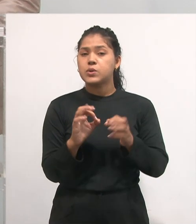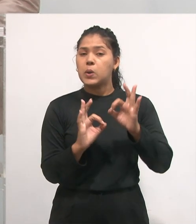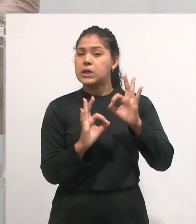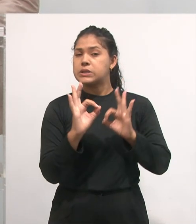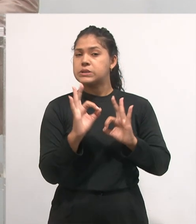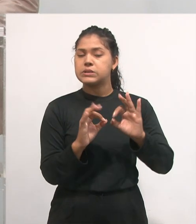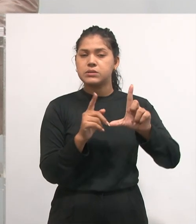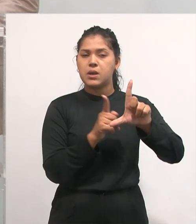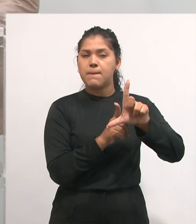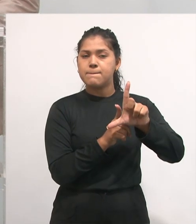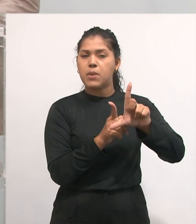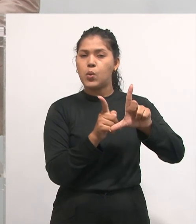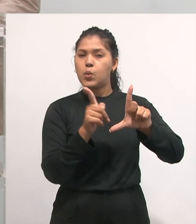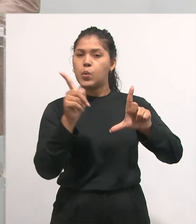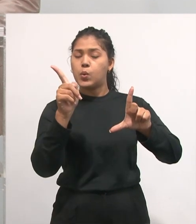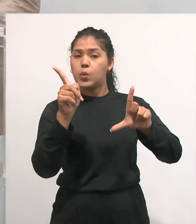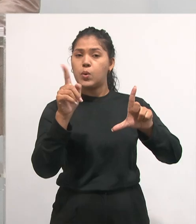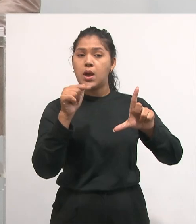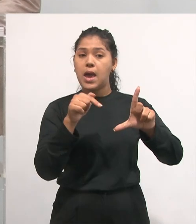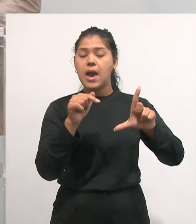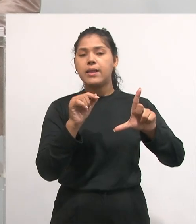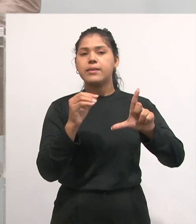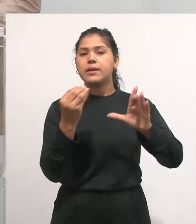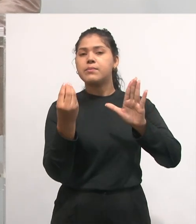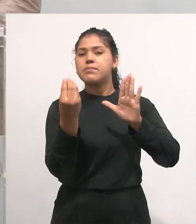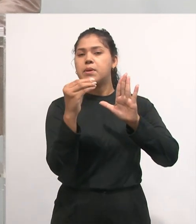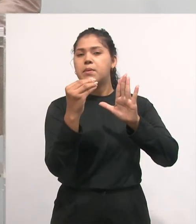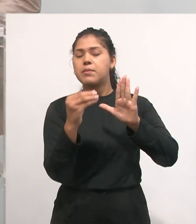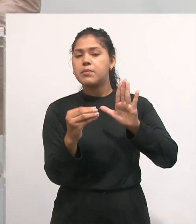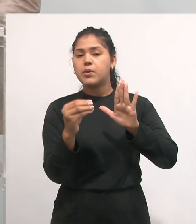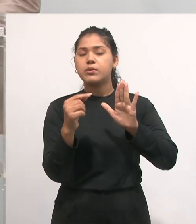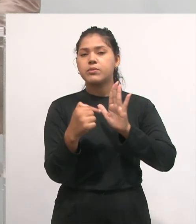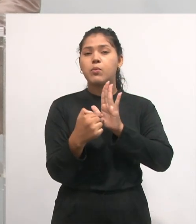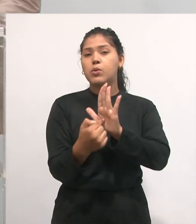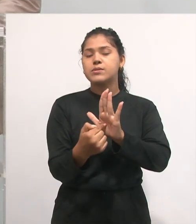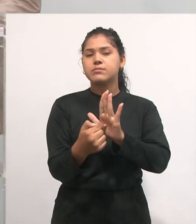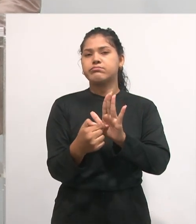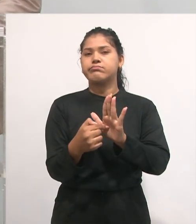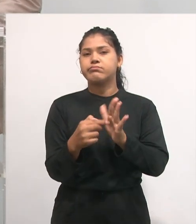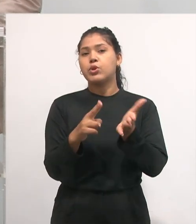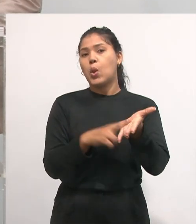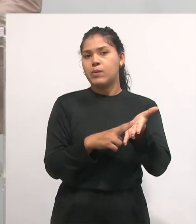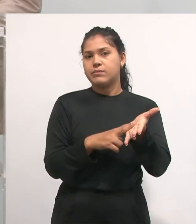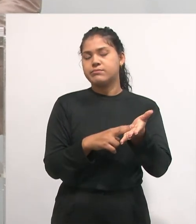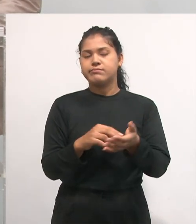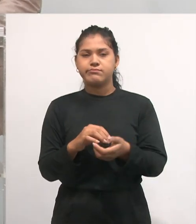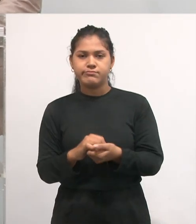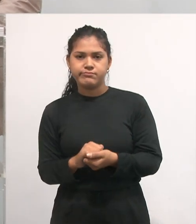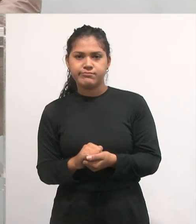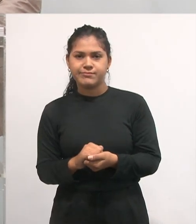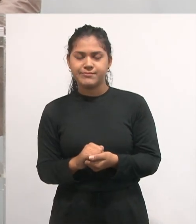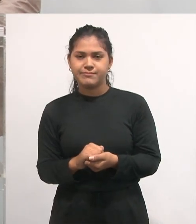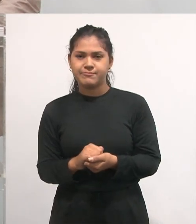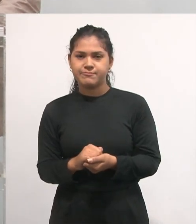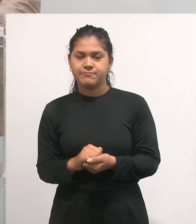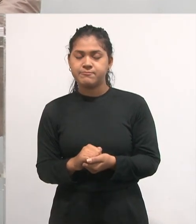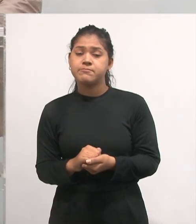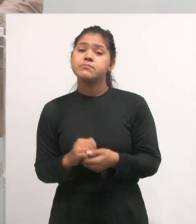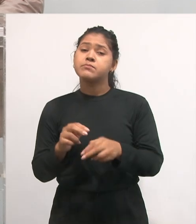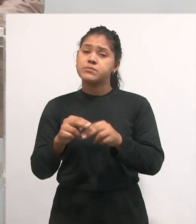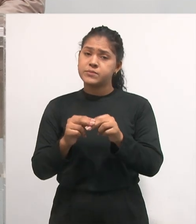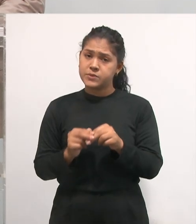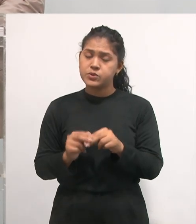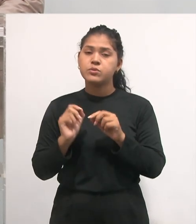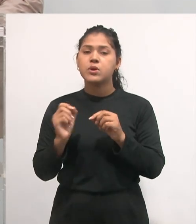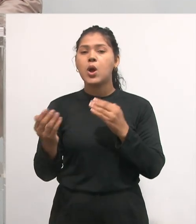está mediando as notas ali, ok? Então ela está fazendo essa regressão dessas notas, correto? Então,